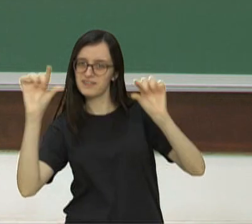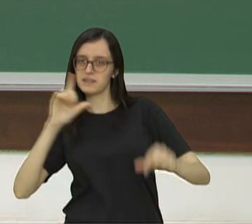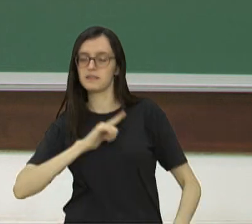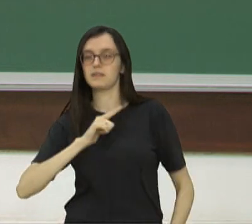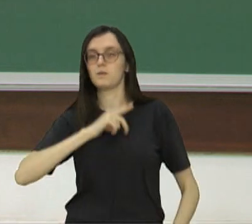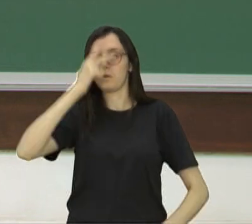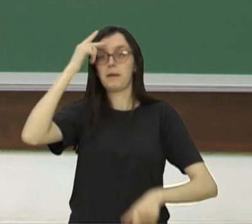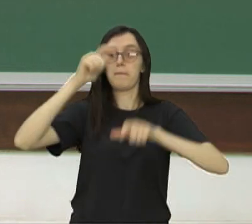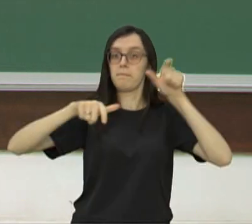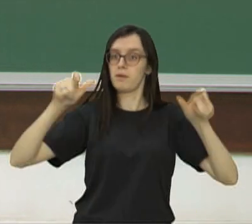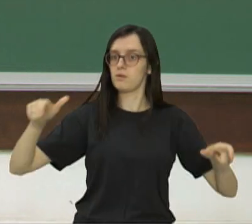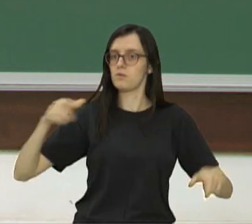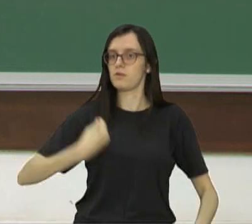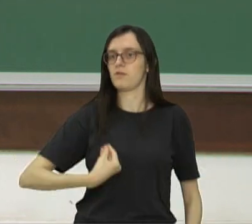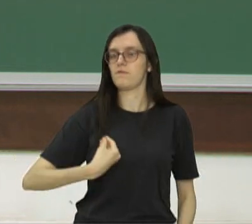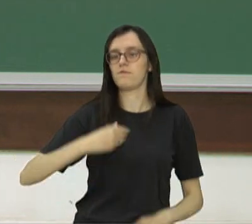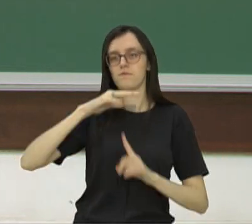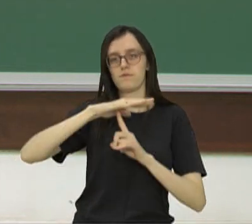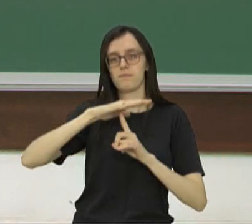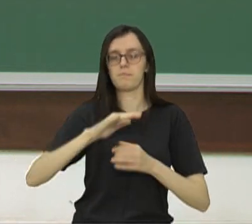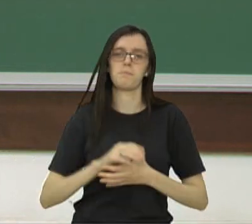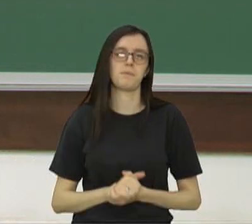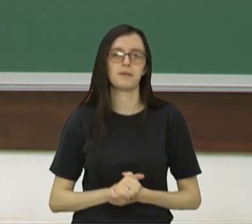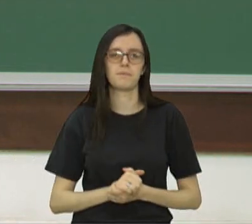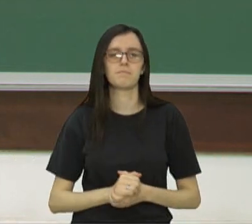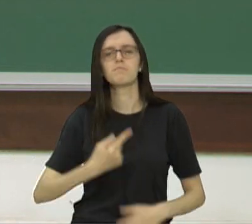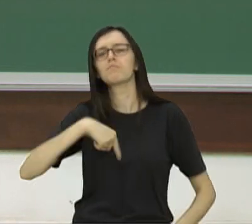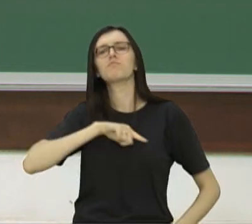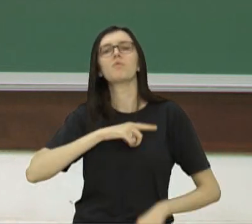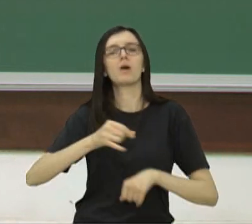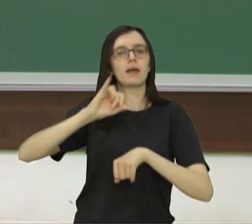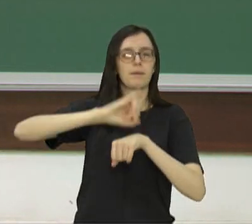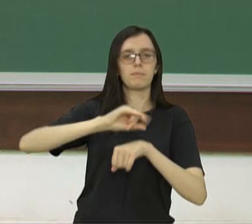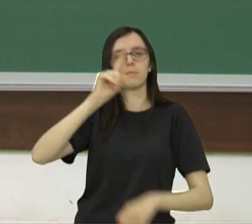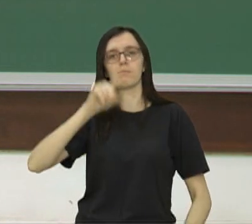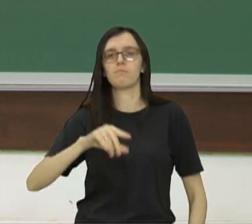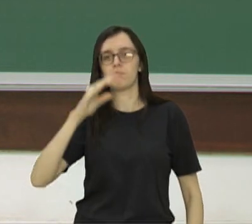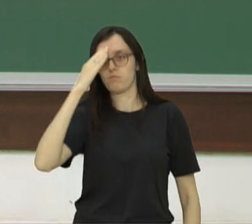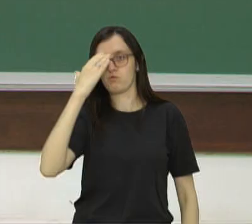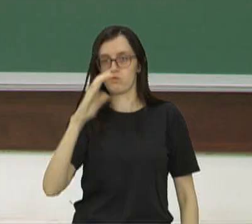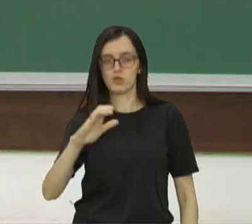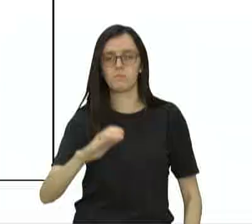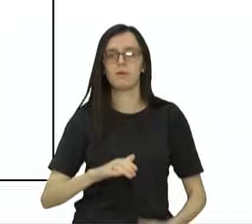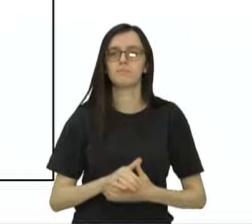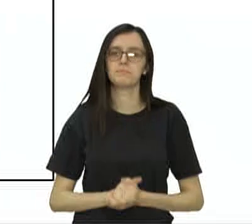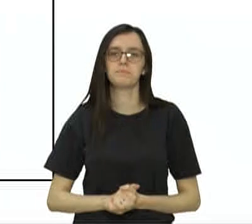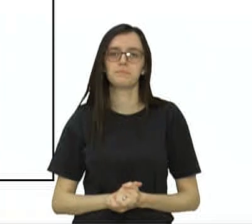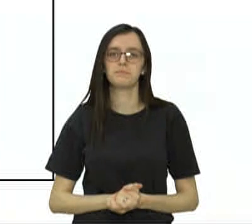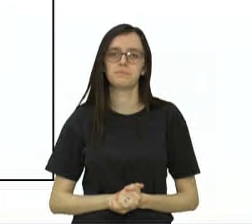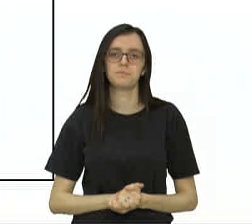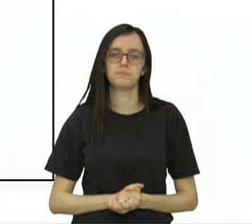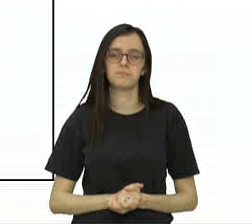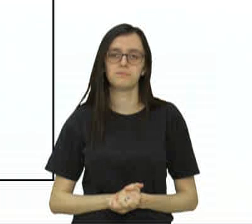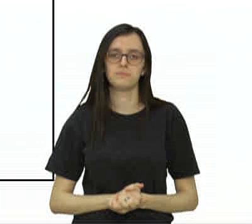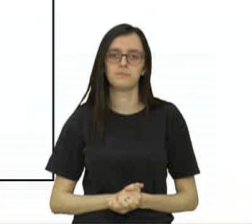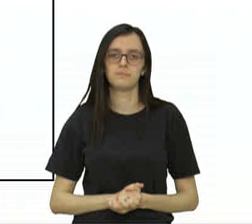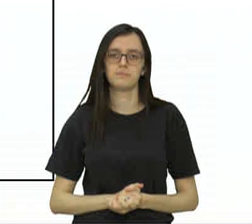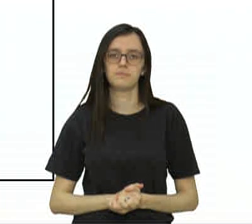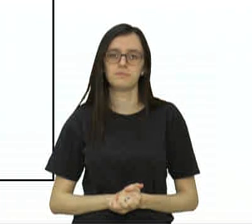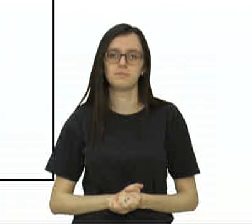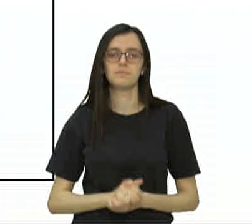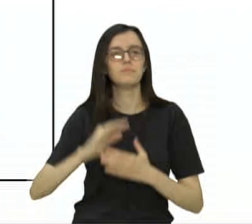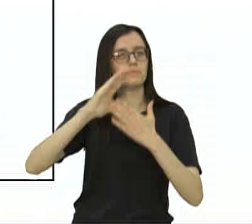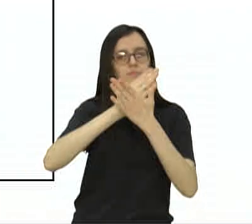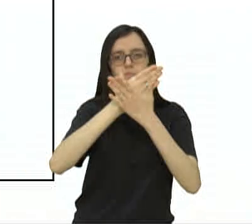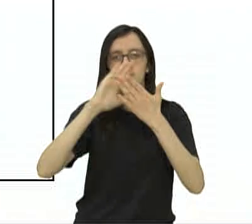10.444.526 pessoas vivem no Paraná e a nossa capital, Curitiba. A divisão do Paraná,